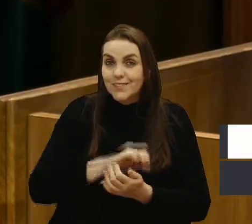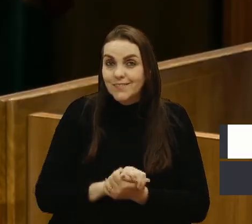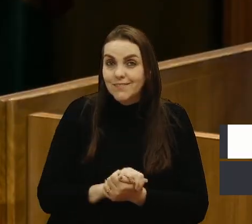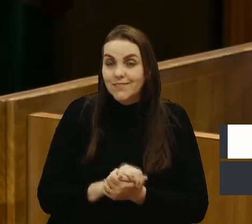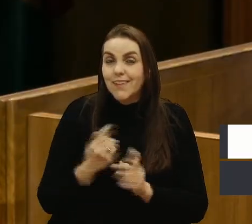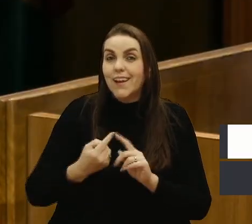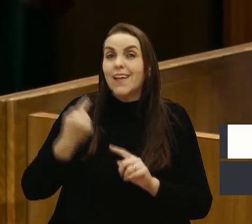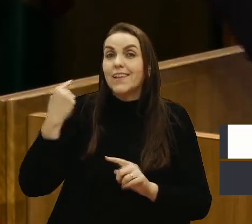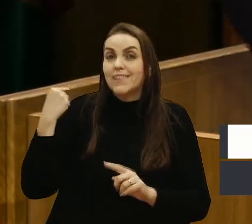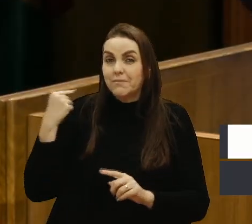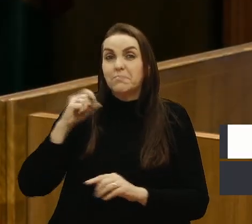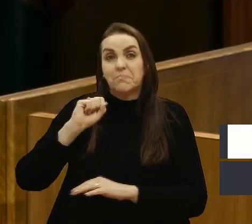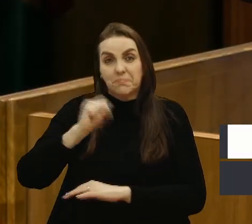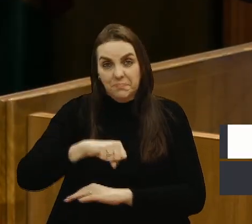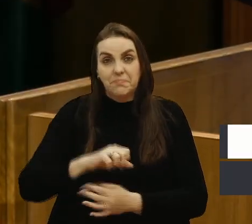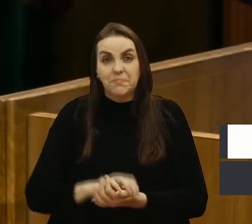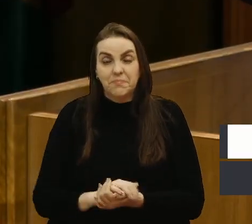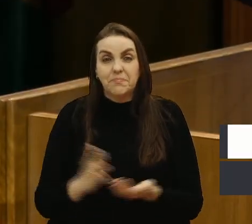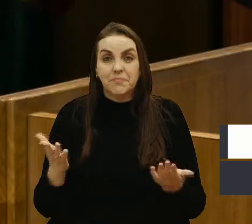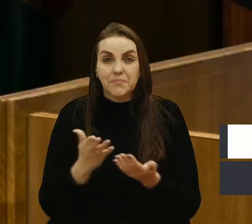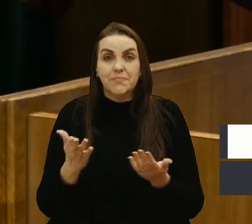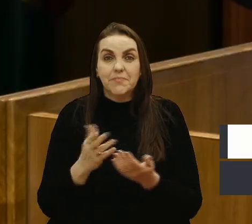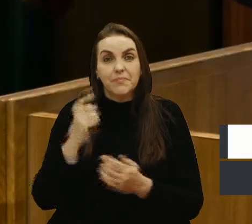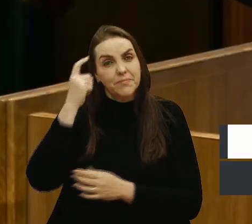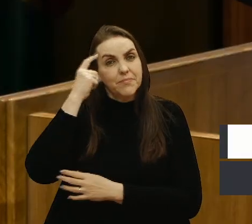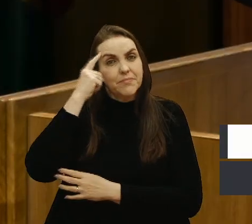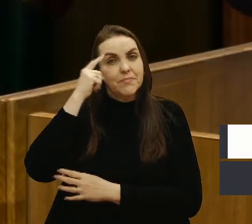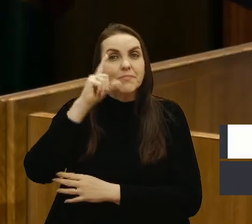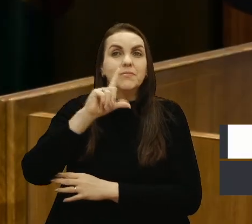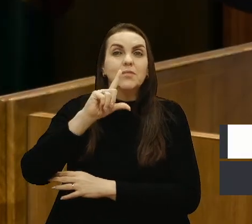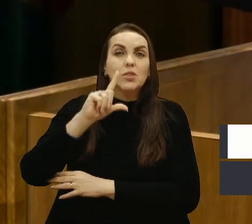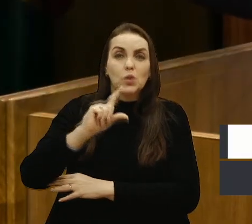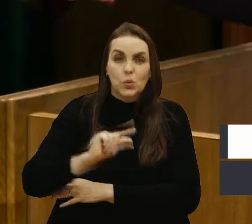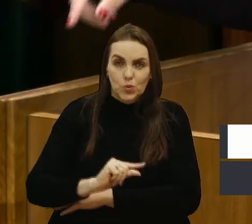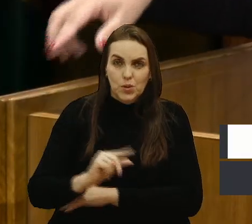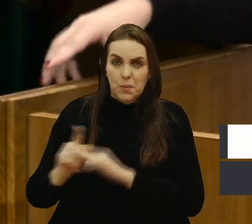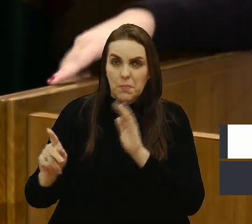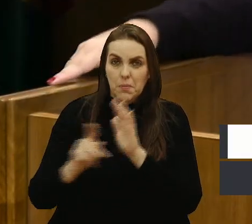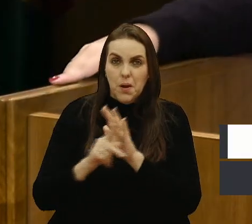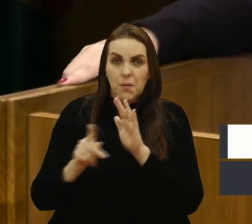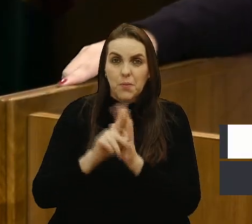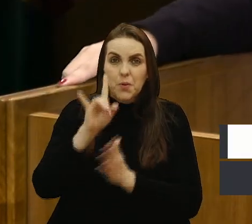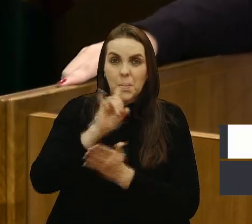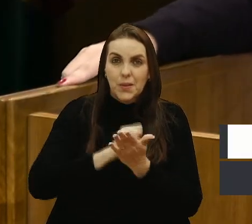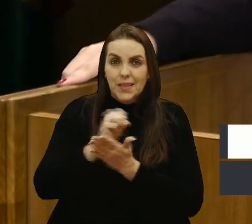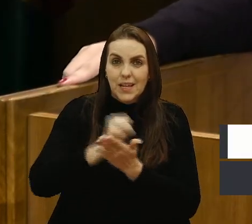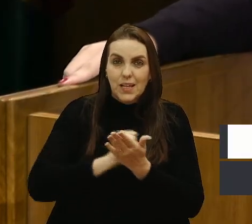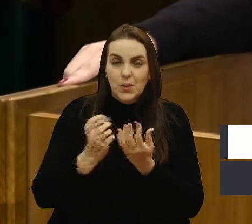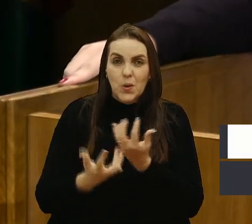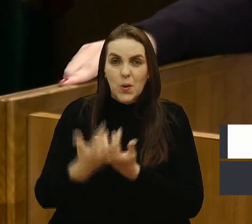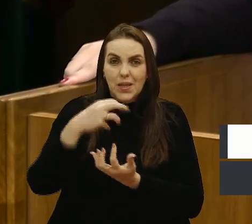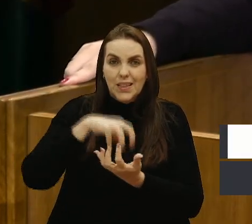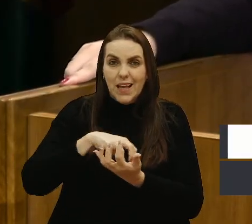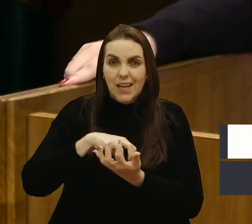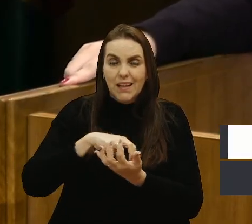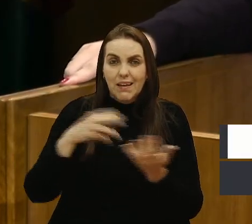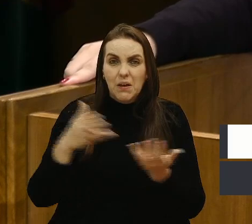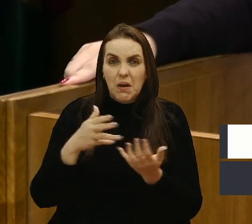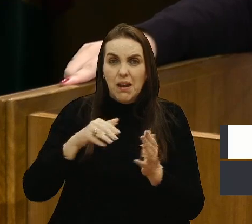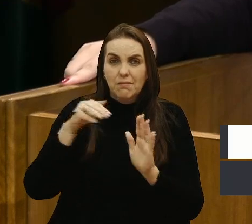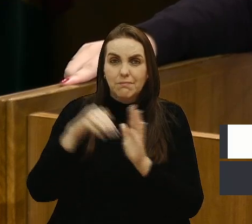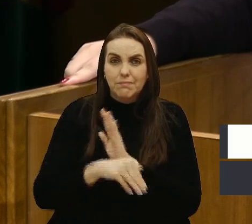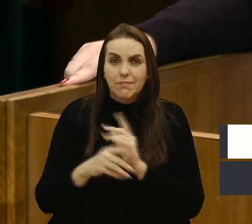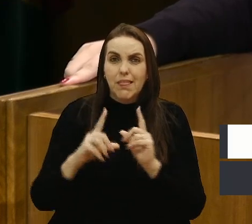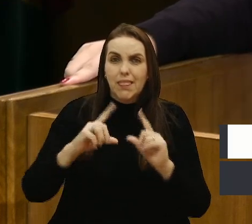sim. Agora ele pensa em reduzir os próprios contratos da Codeca perante um déficit?